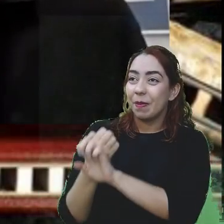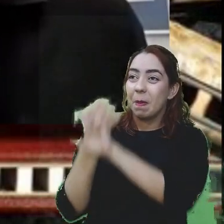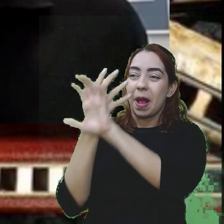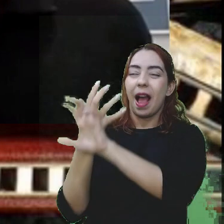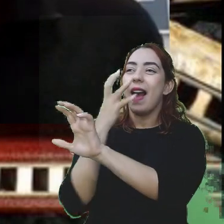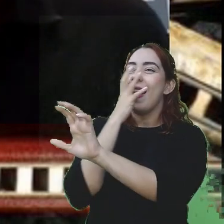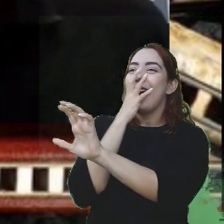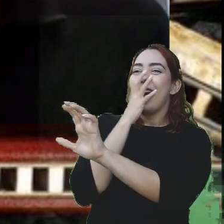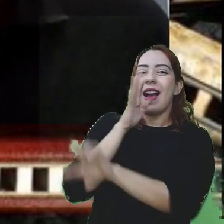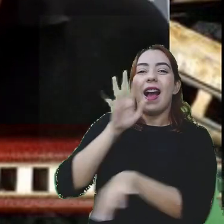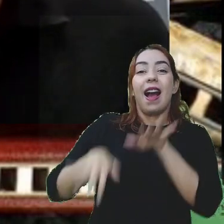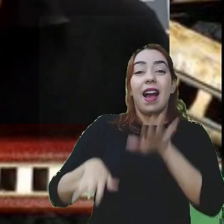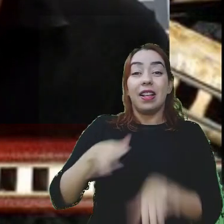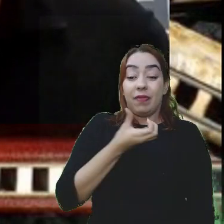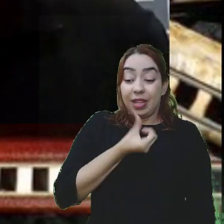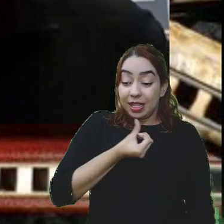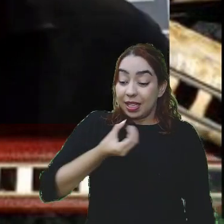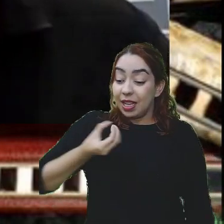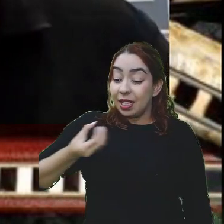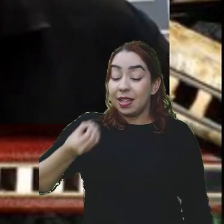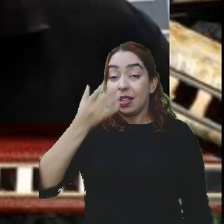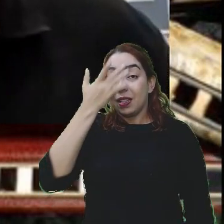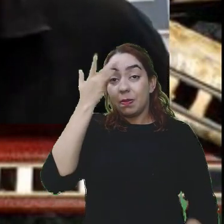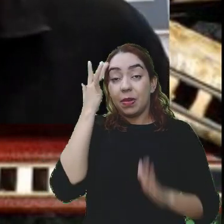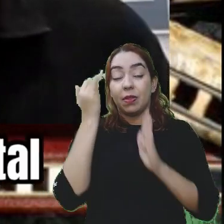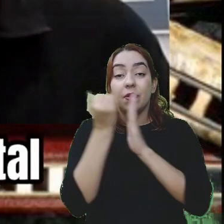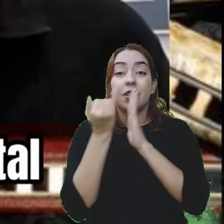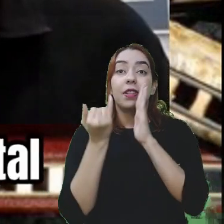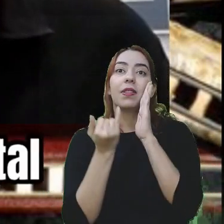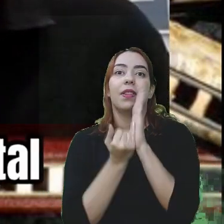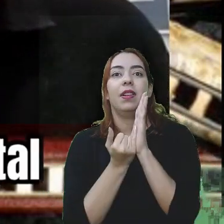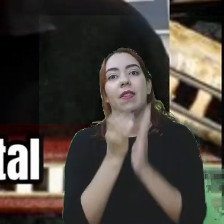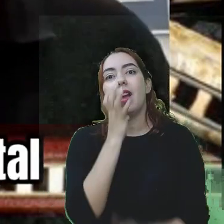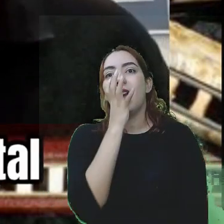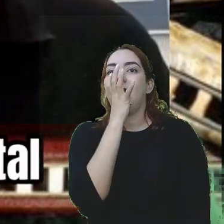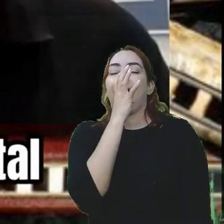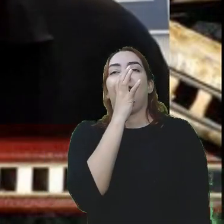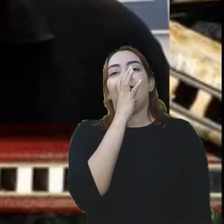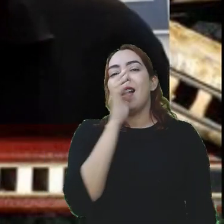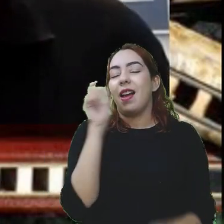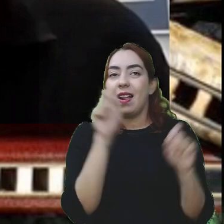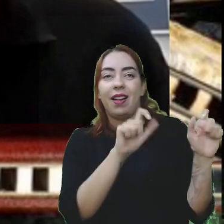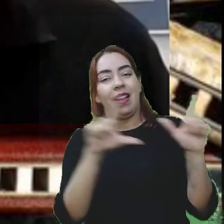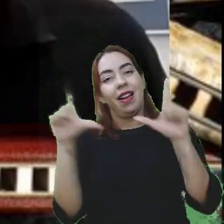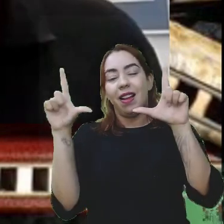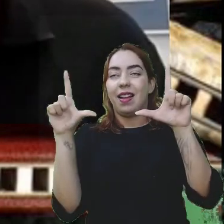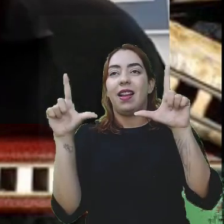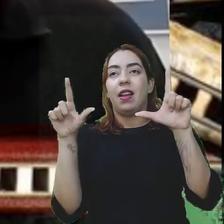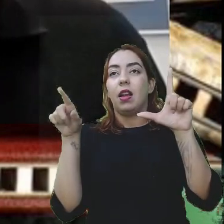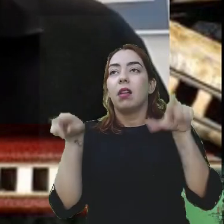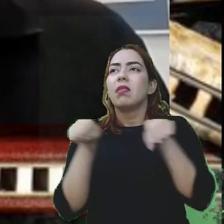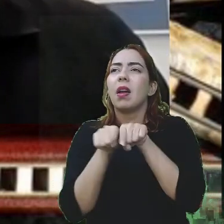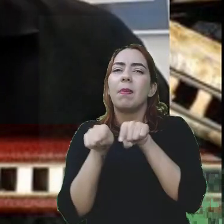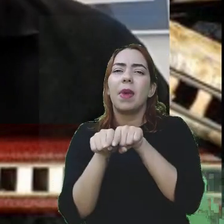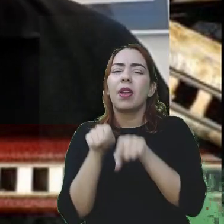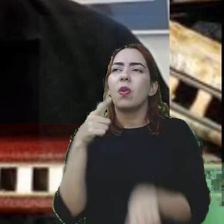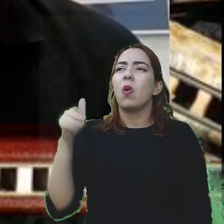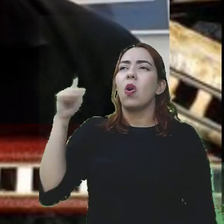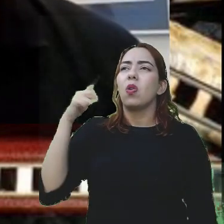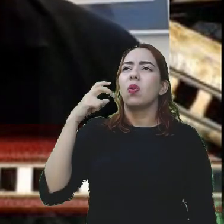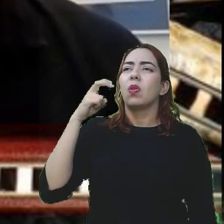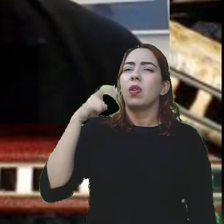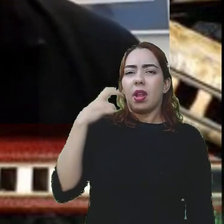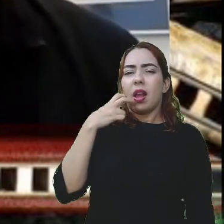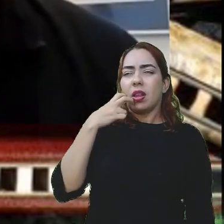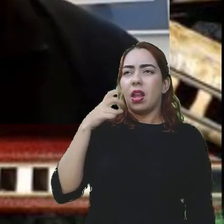tinham 600 pessoas inscritas. Isso é um festival lá de Natal, que foi quem organizou isso,